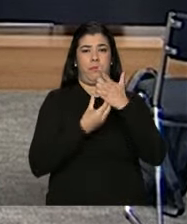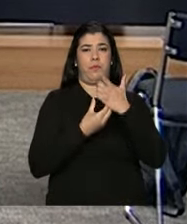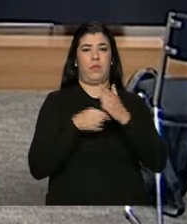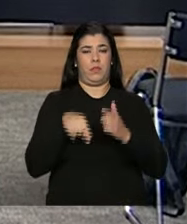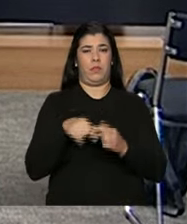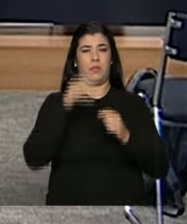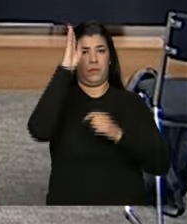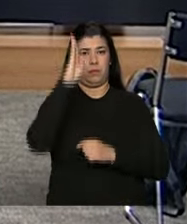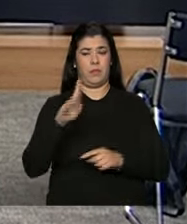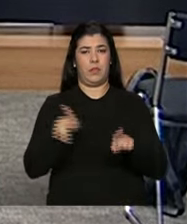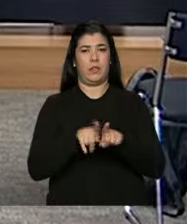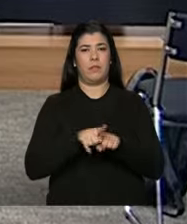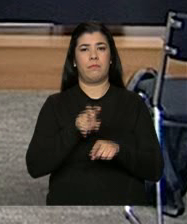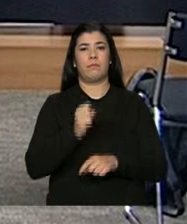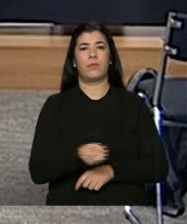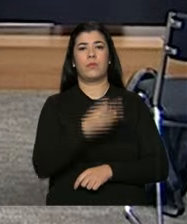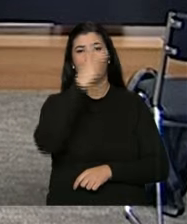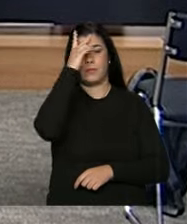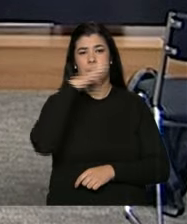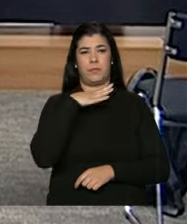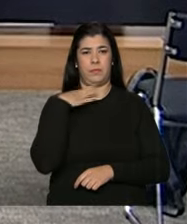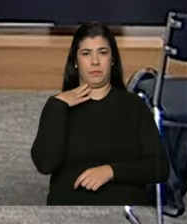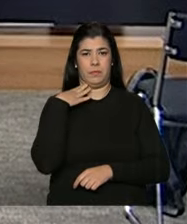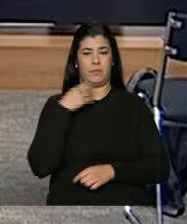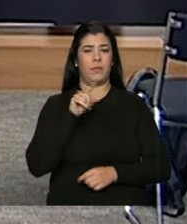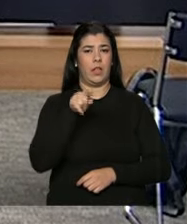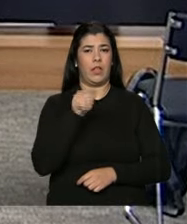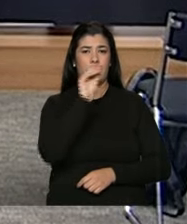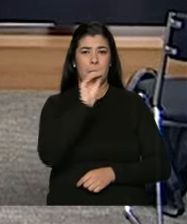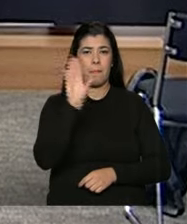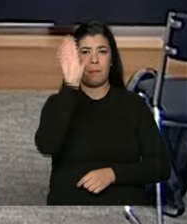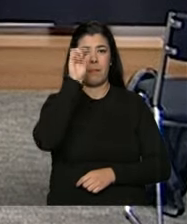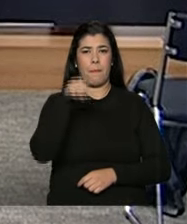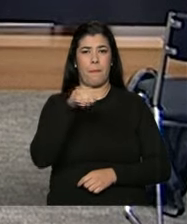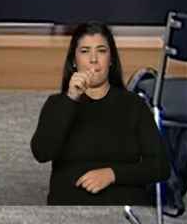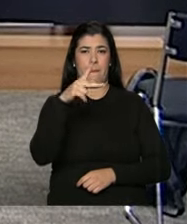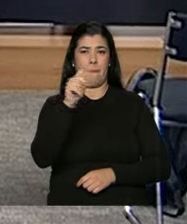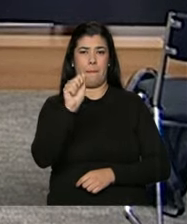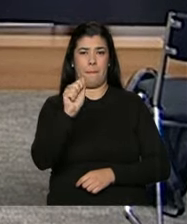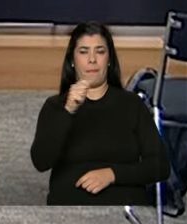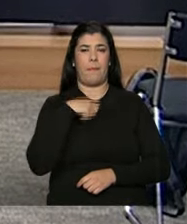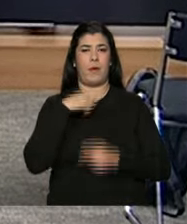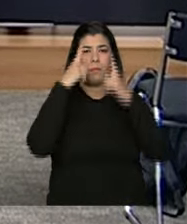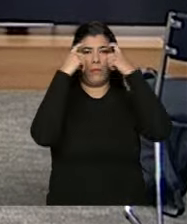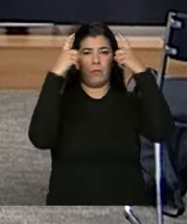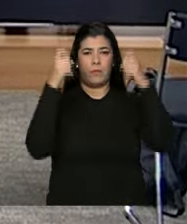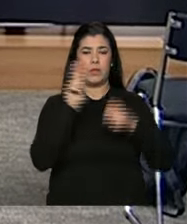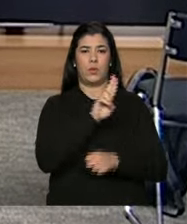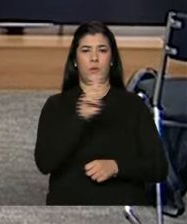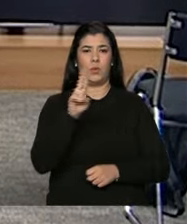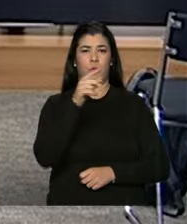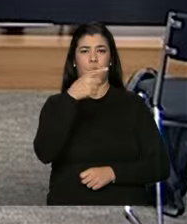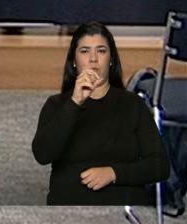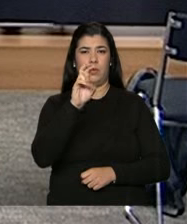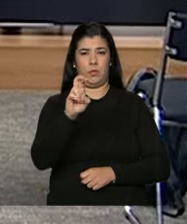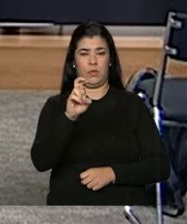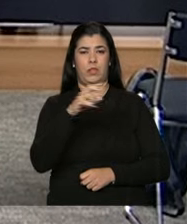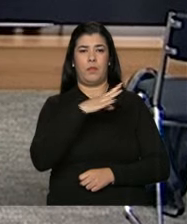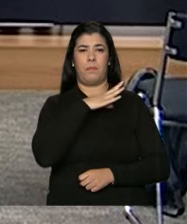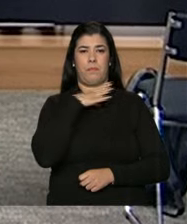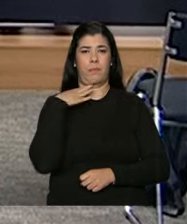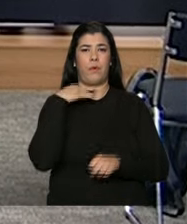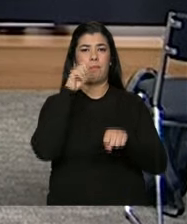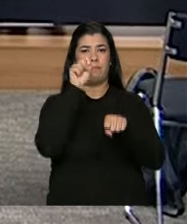homicídios no país. O mapa da violência 2015, mortes matadas por armas de